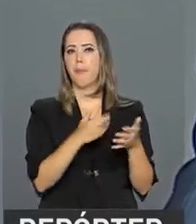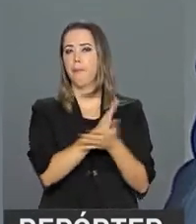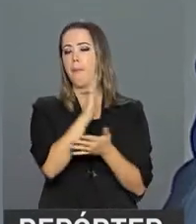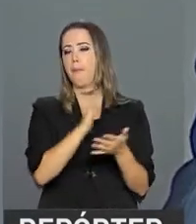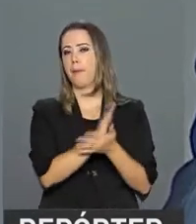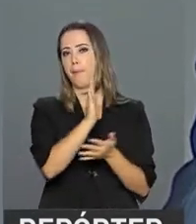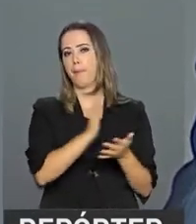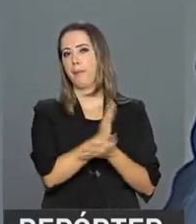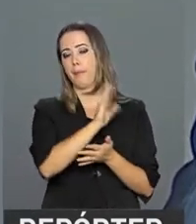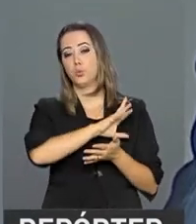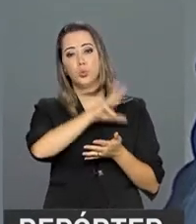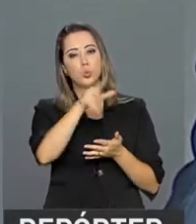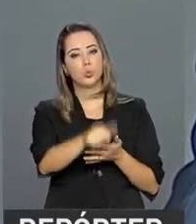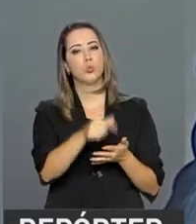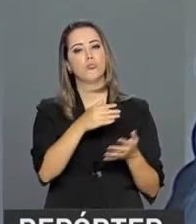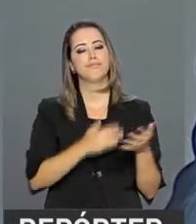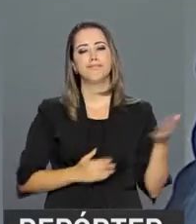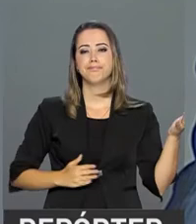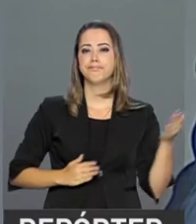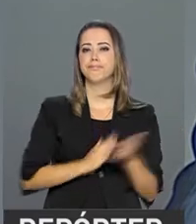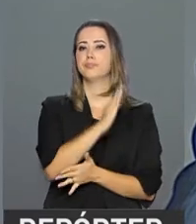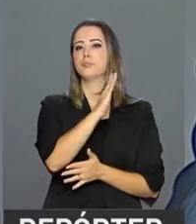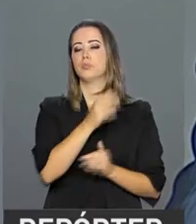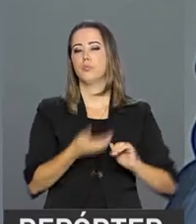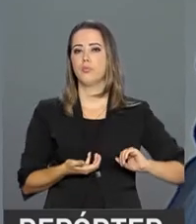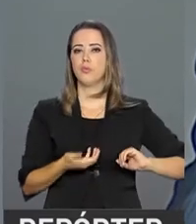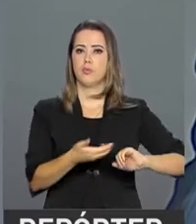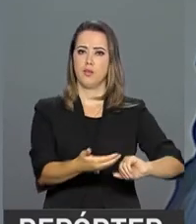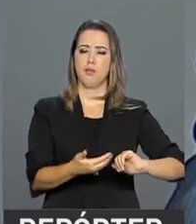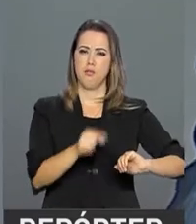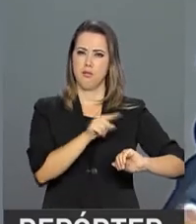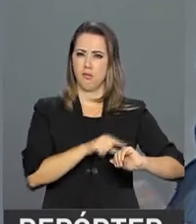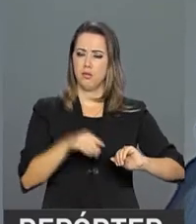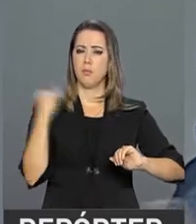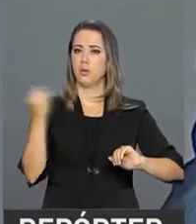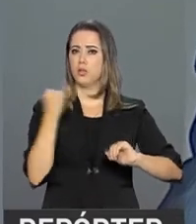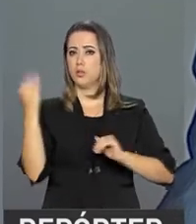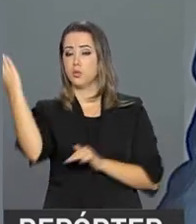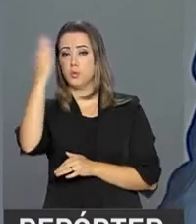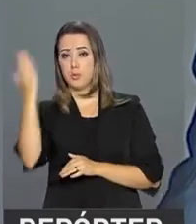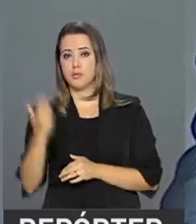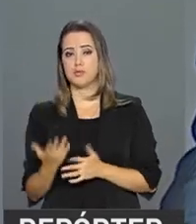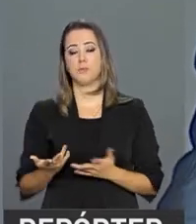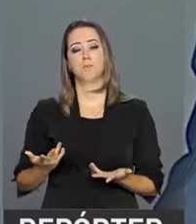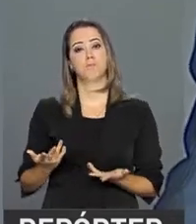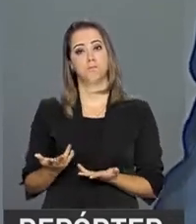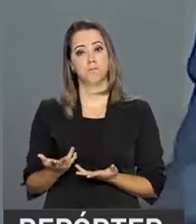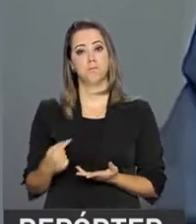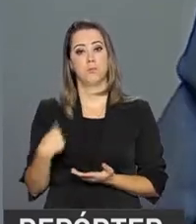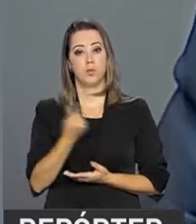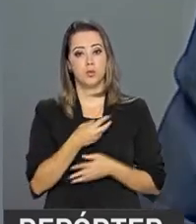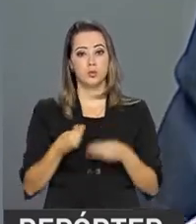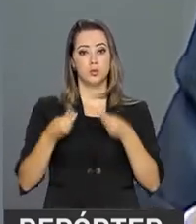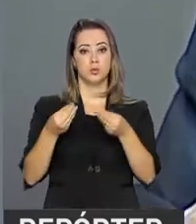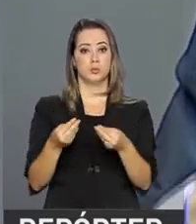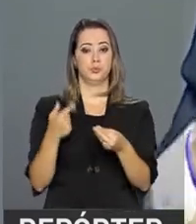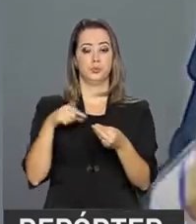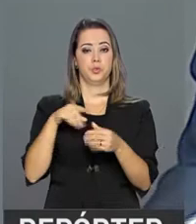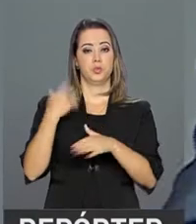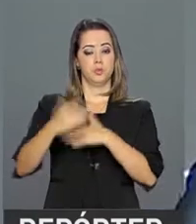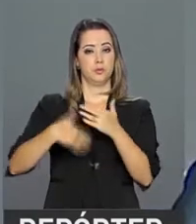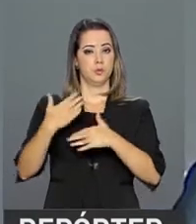de aprovações de medidas relevantes e importantes para o país que nos leva a